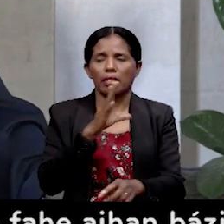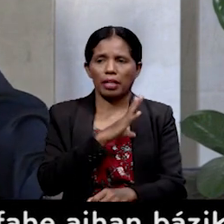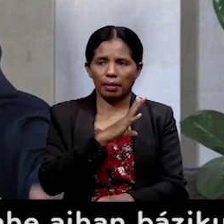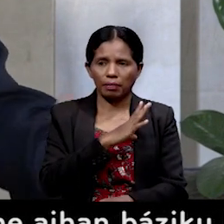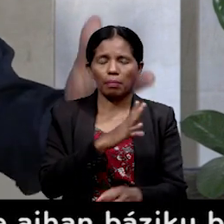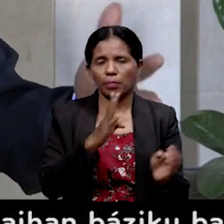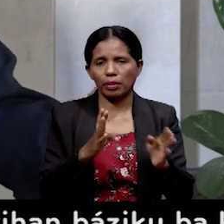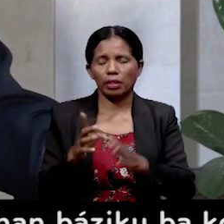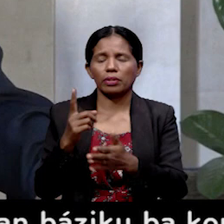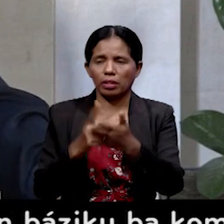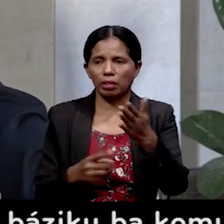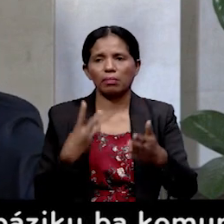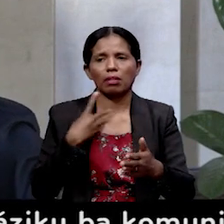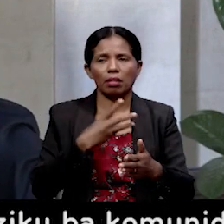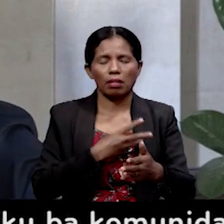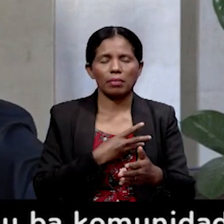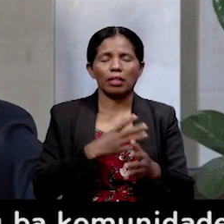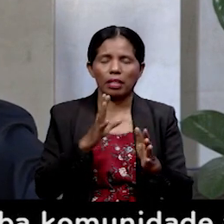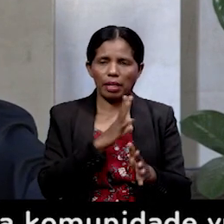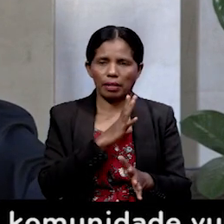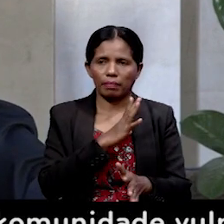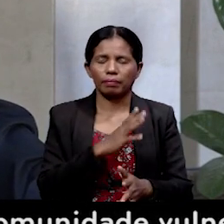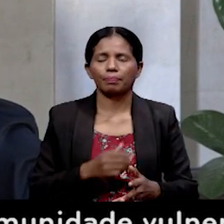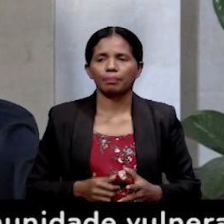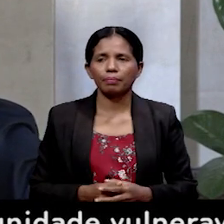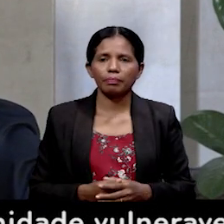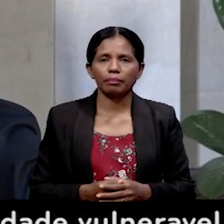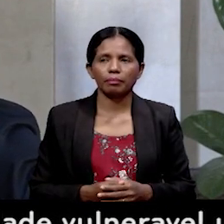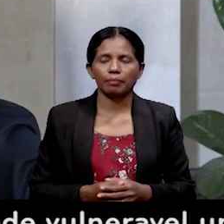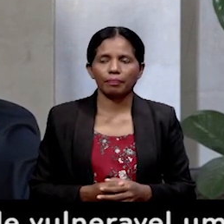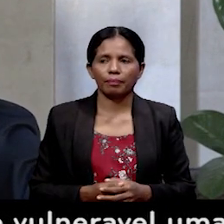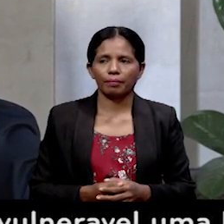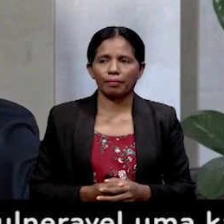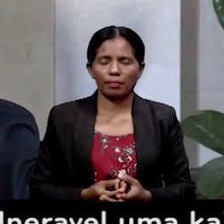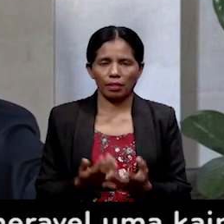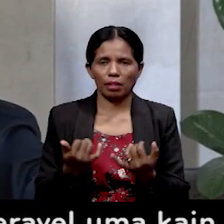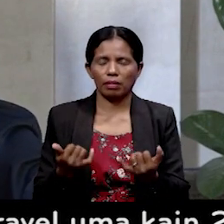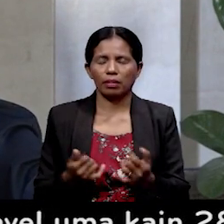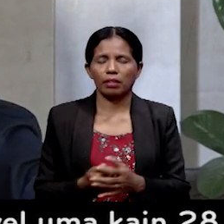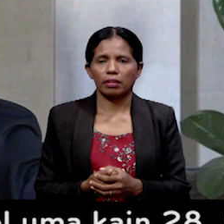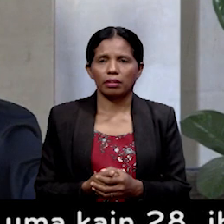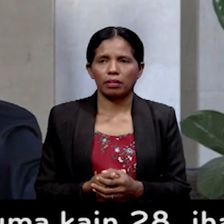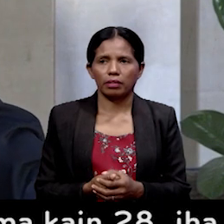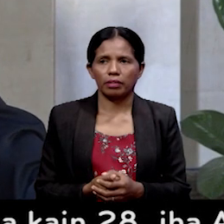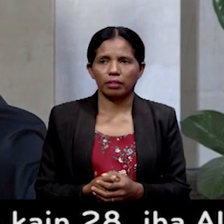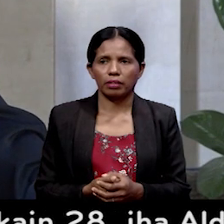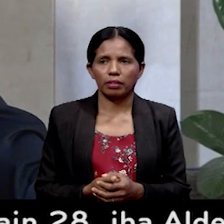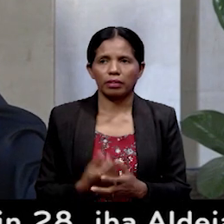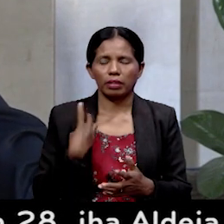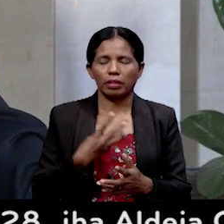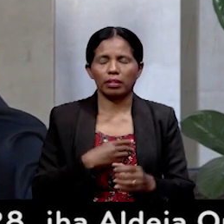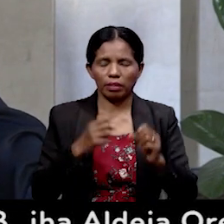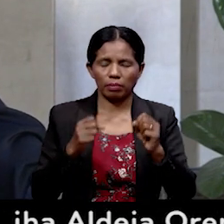proses saya dah maklawin, naturalmente dan itu saya hari, no, agora seru demais pa ita, no,